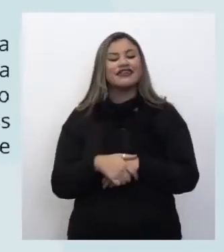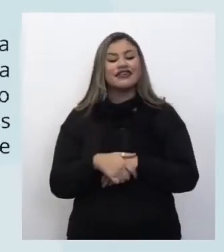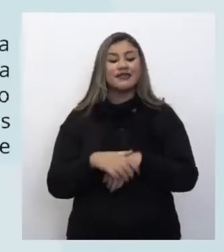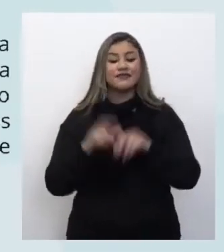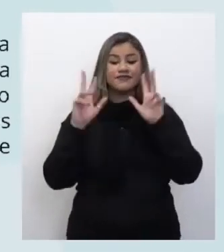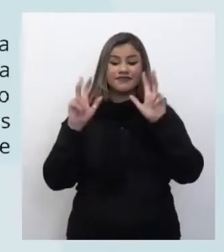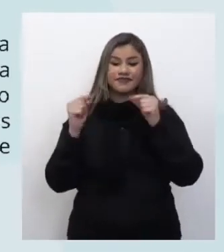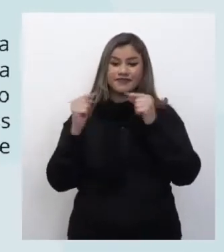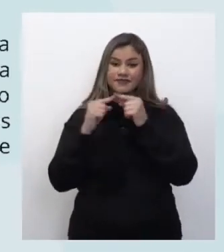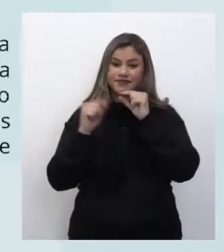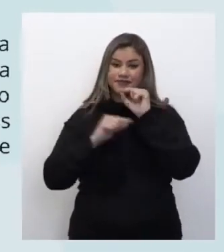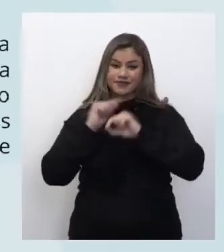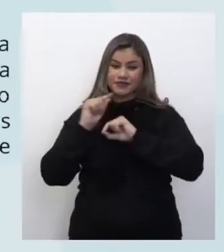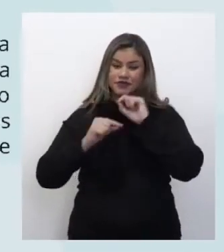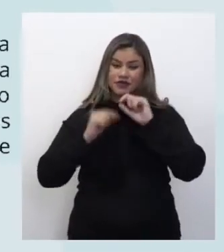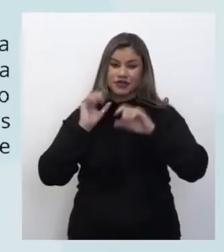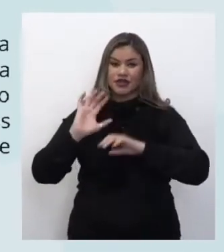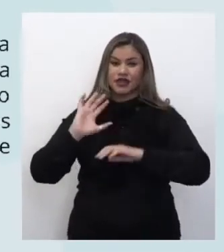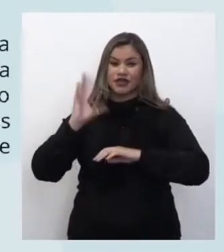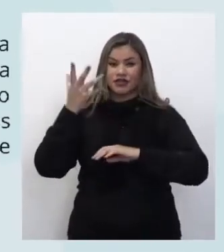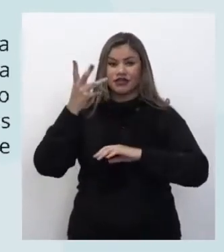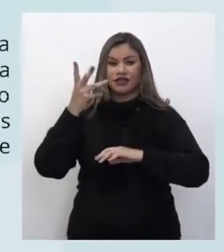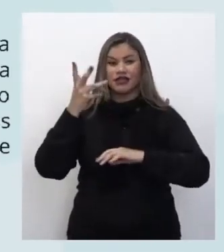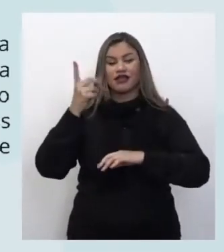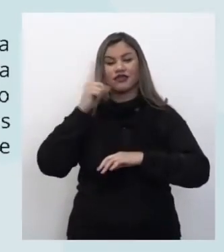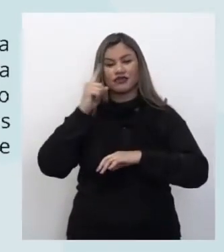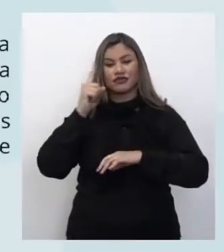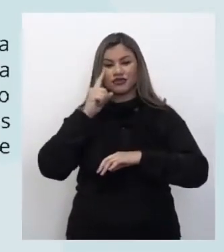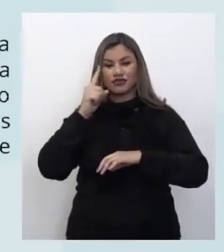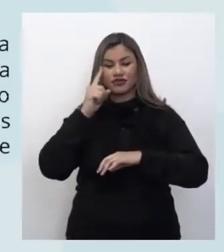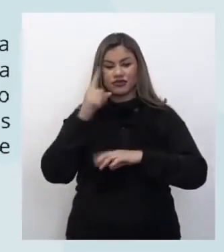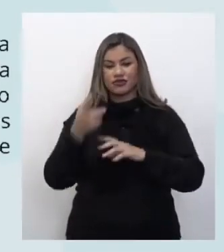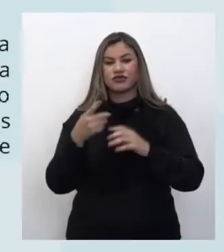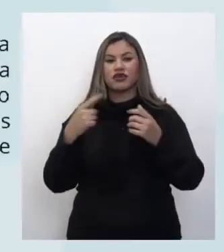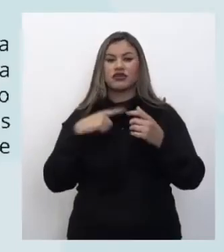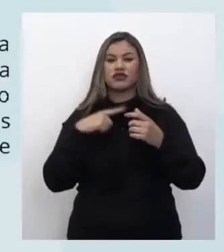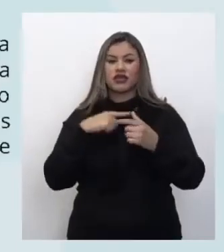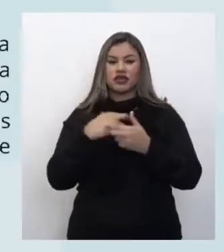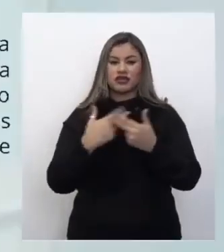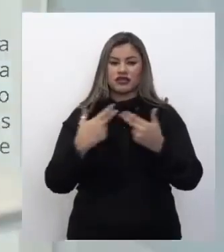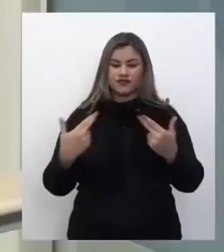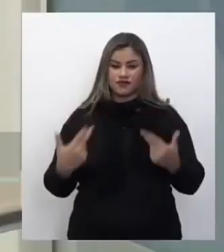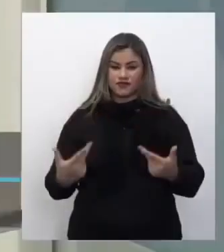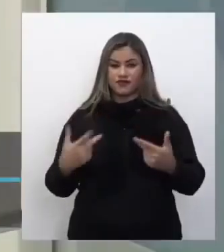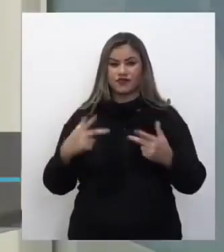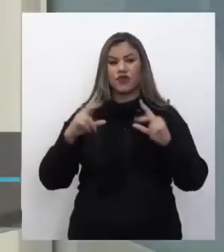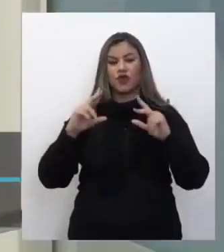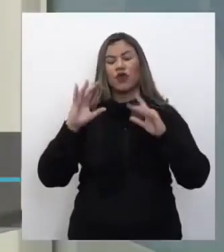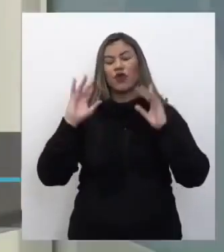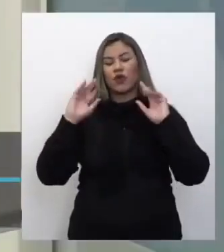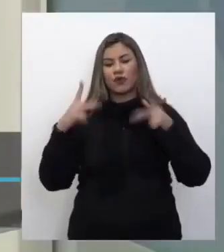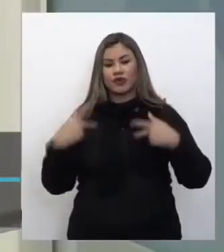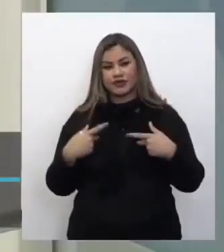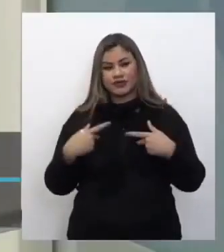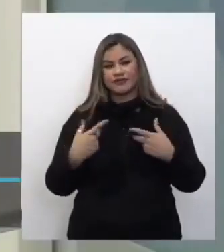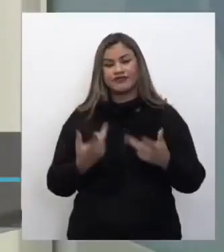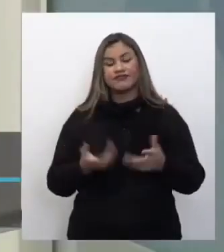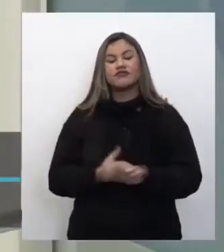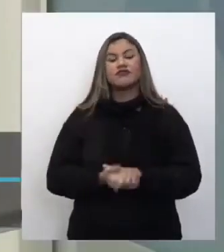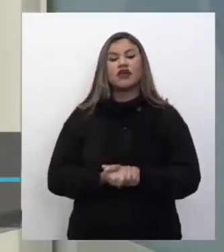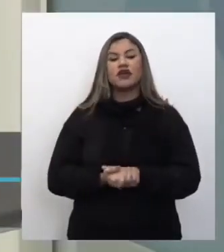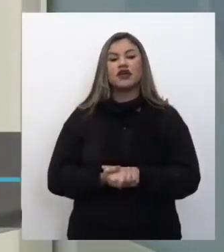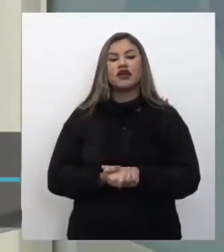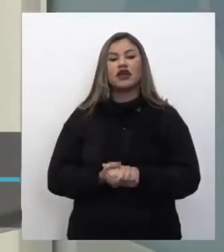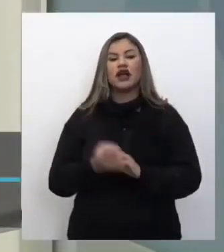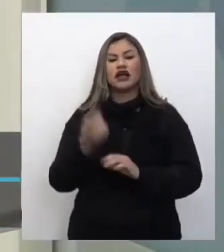textos envolve ações cotidianas, do qual fazem parte personagens humanos estereotipados. Onde a gente consegue ver bem,